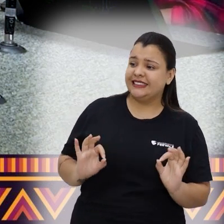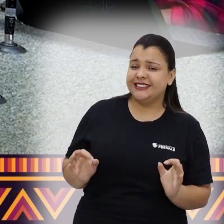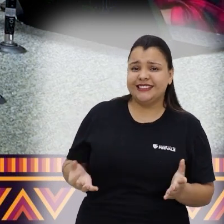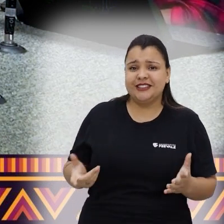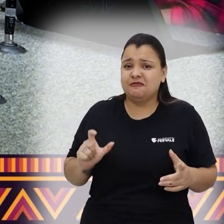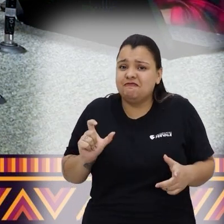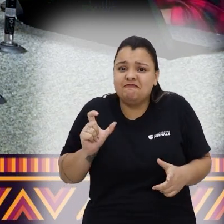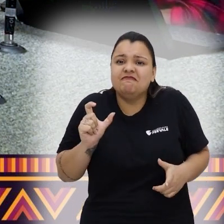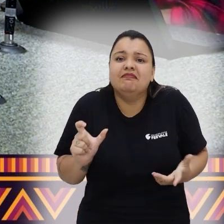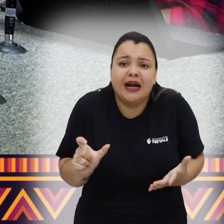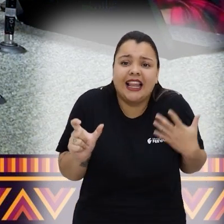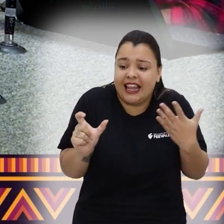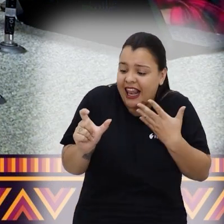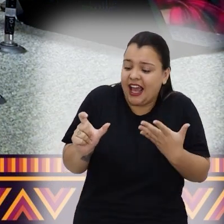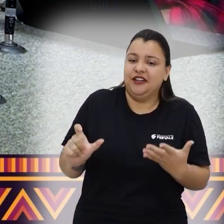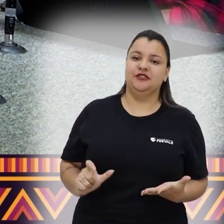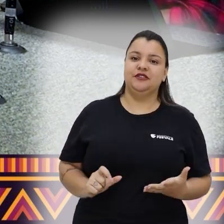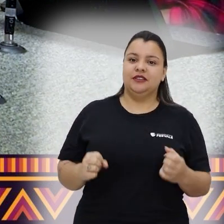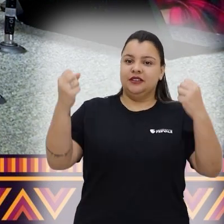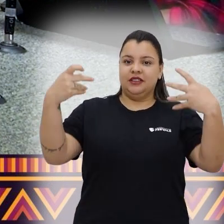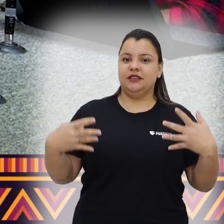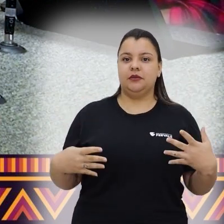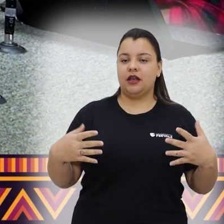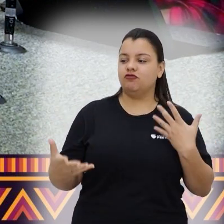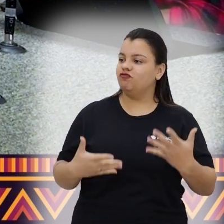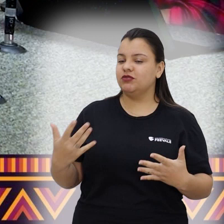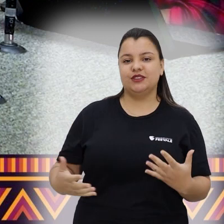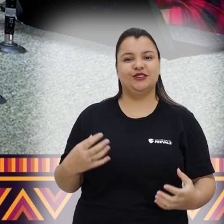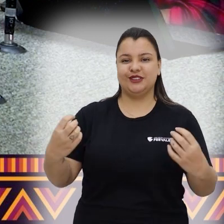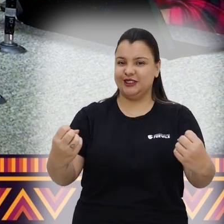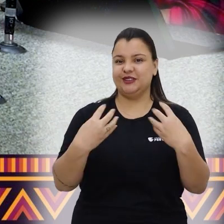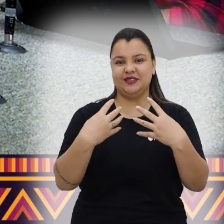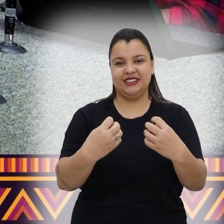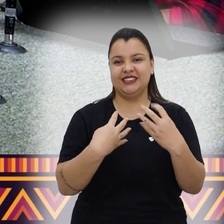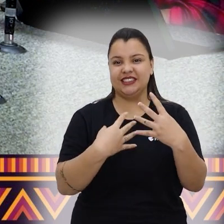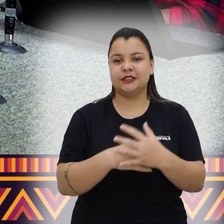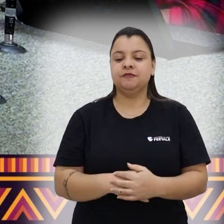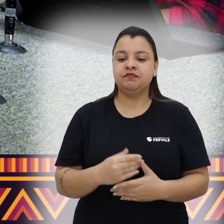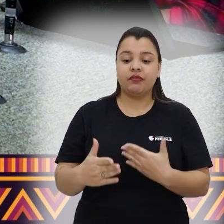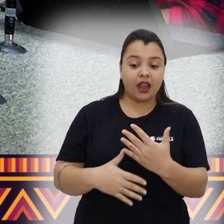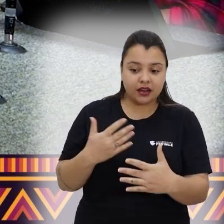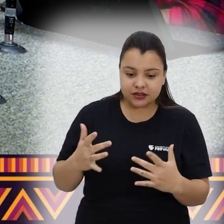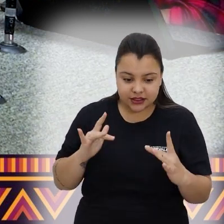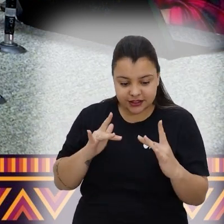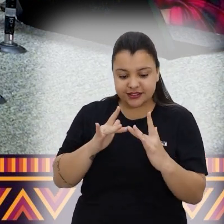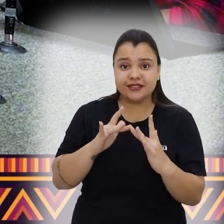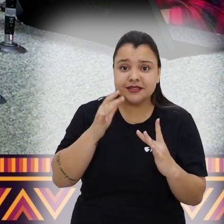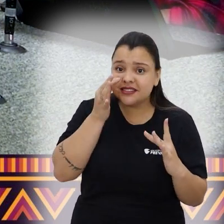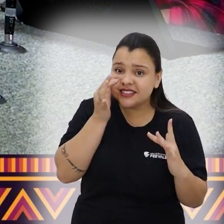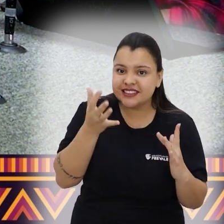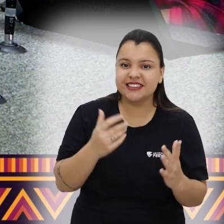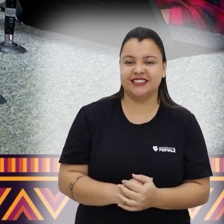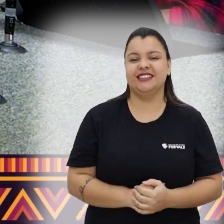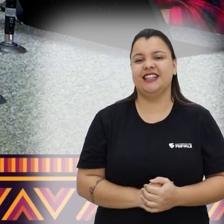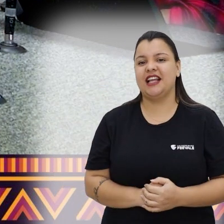palavras que eu consiga expressar o tanto que tu me ensina cada vez que a gente se encontra, assim. Toda vez